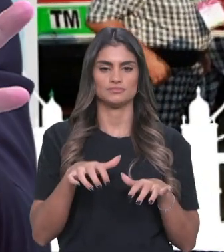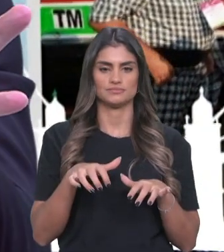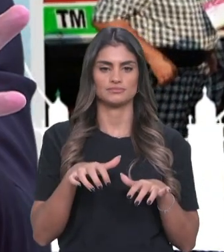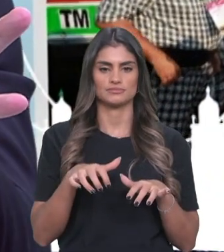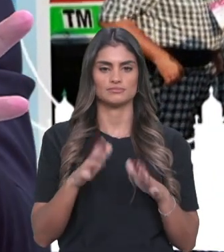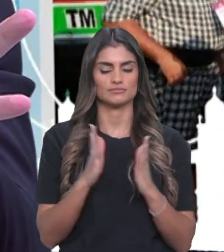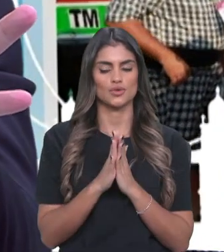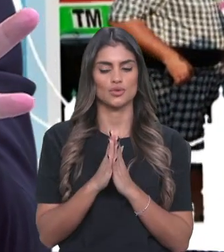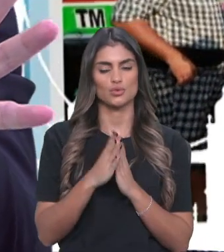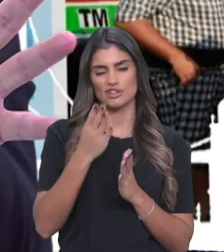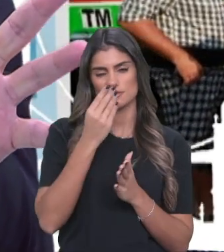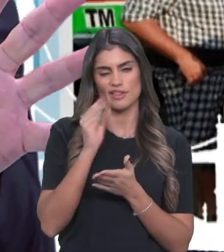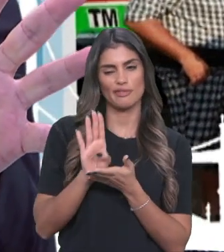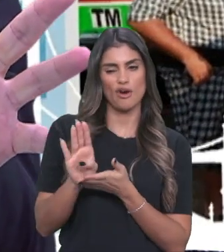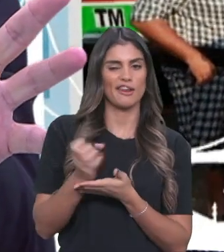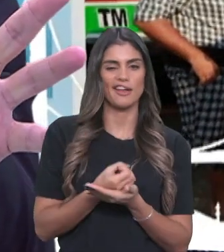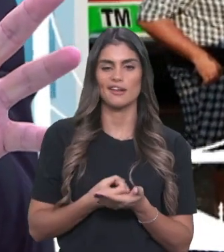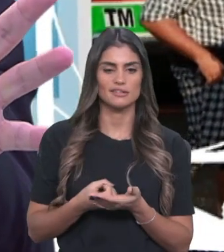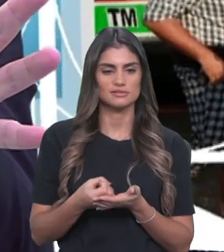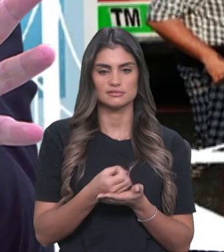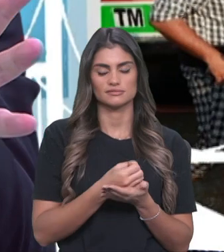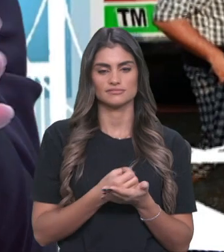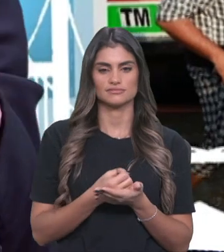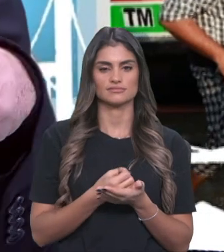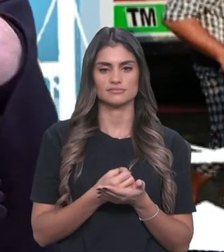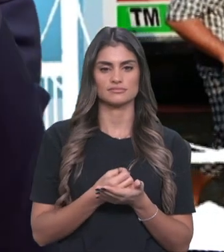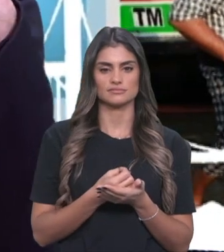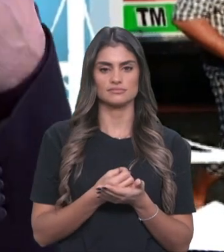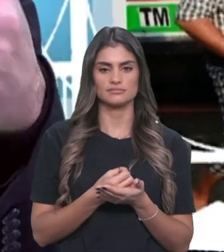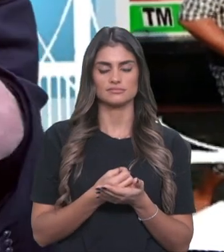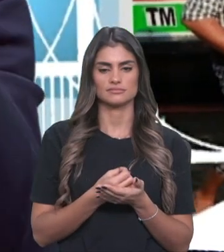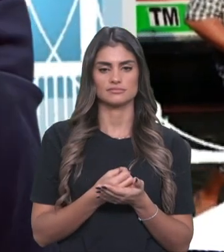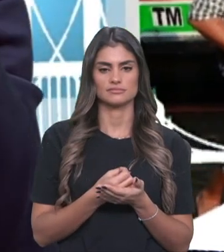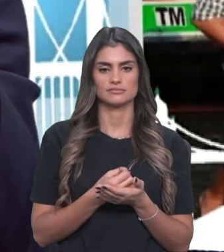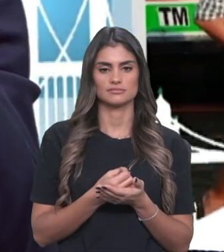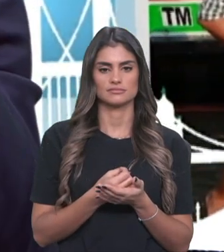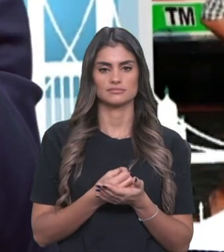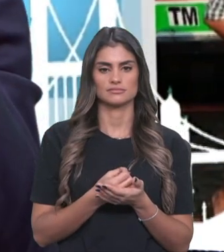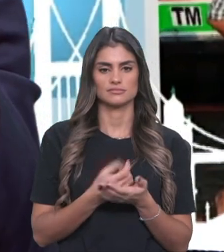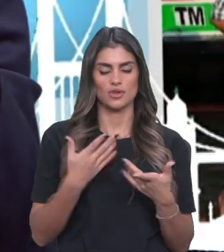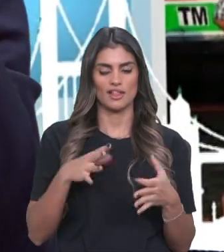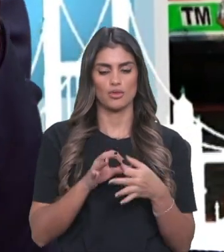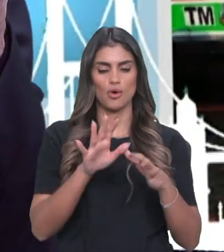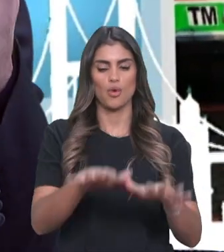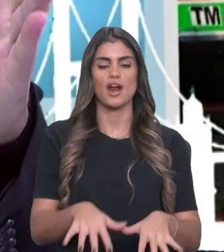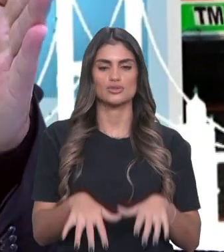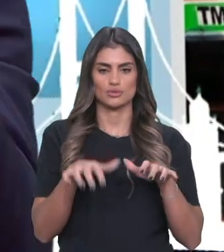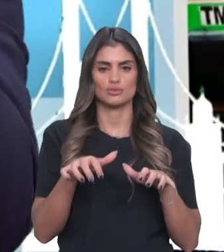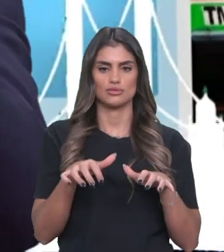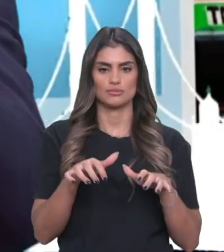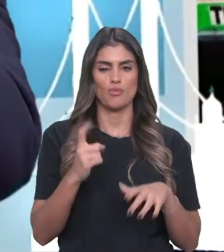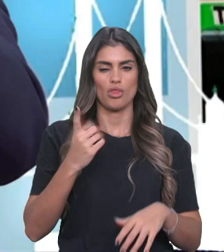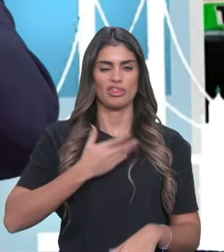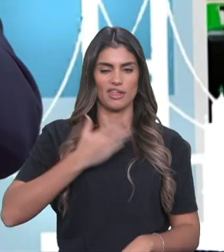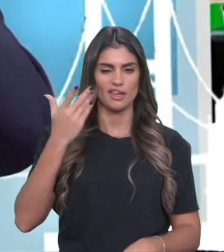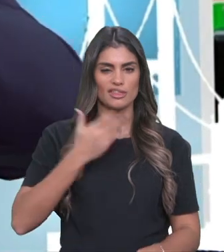ninguém de fora. E por isso, neste processo sinodal, no próprio alinhamento do Congresso, para cada dia